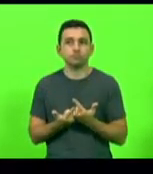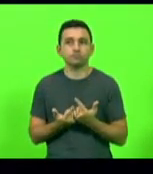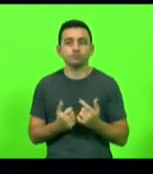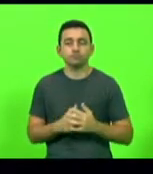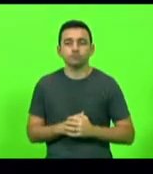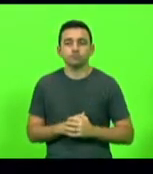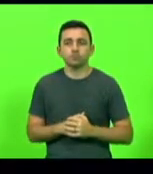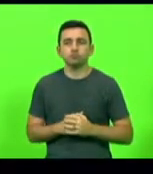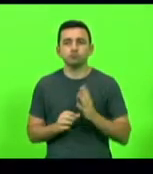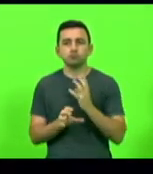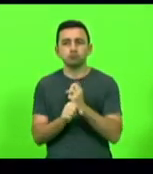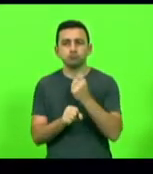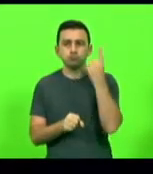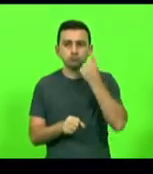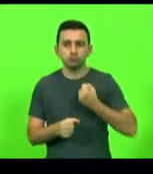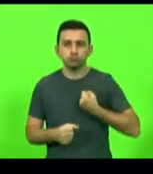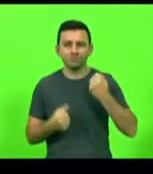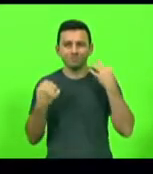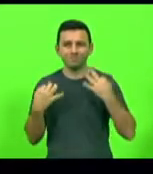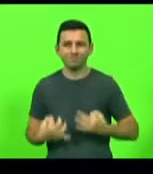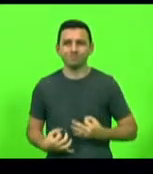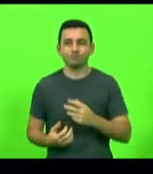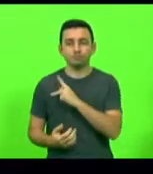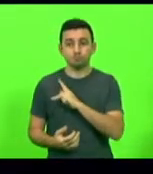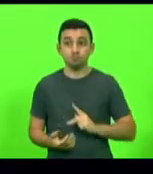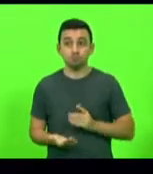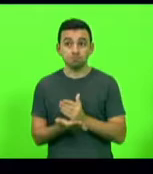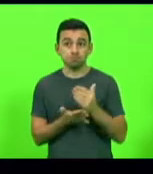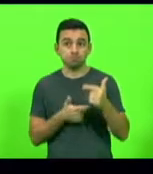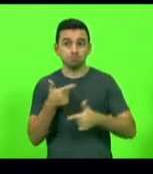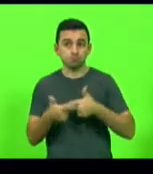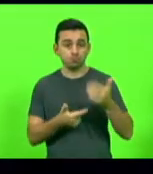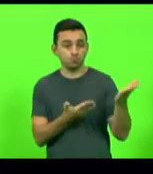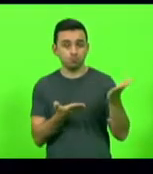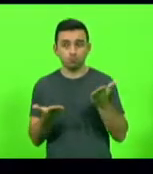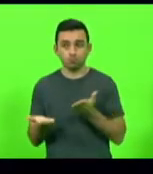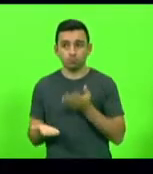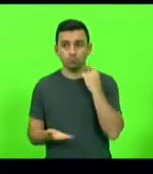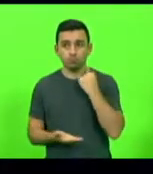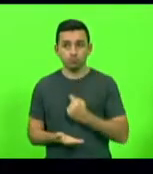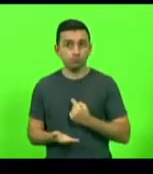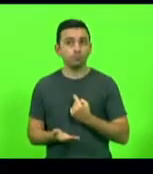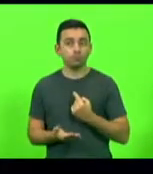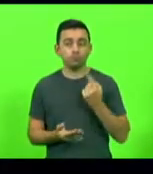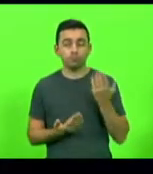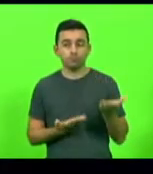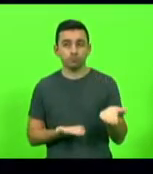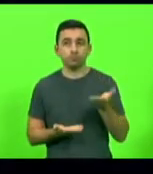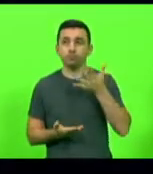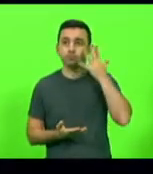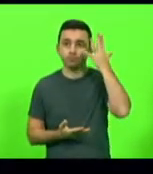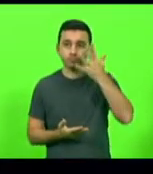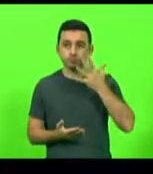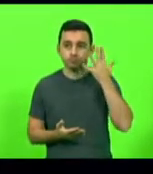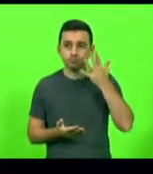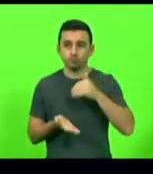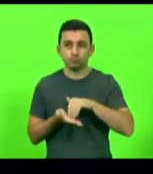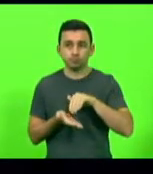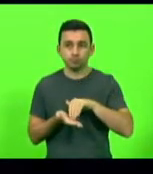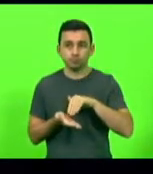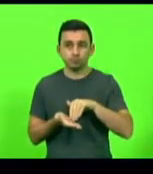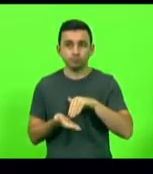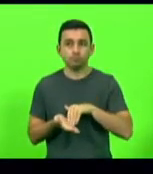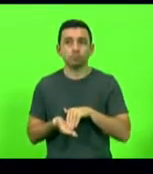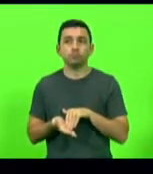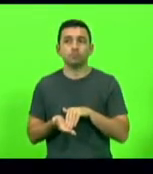Havendo coro regimental, o senhor presidente declarou abertos trabalhos e convidou o senhor deputado Silvio Drevick para, como secretário ad hoc,